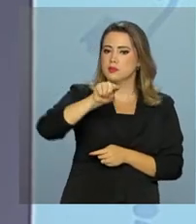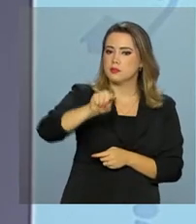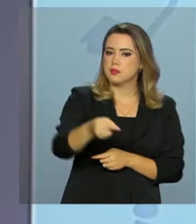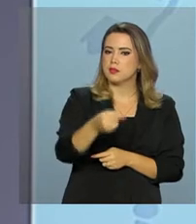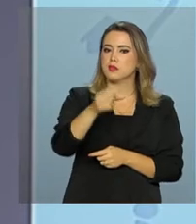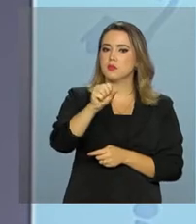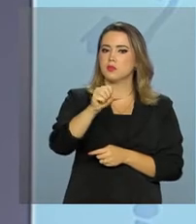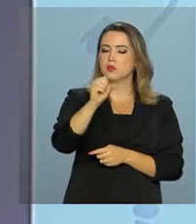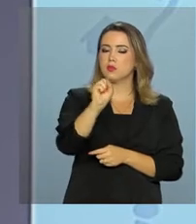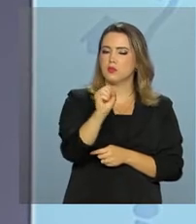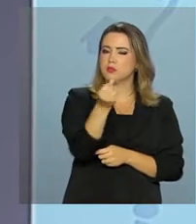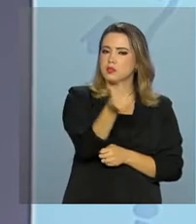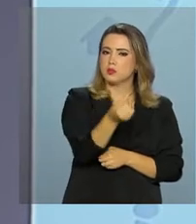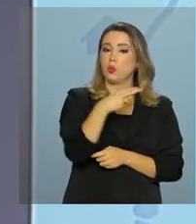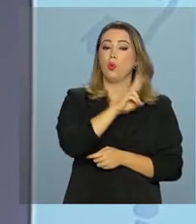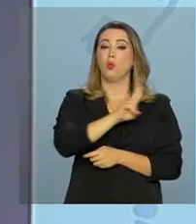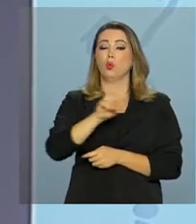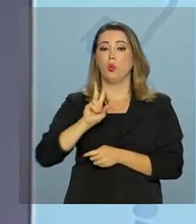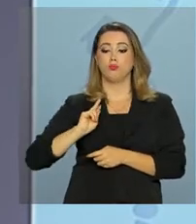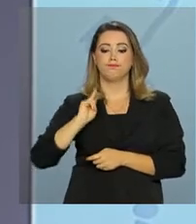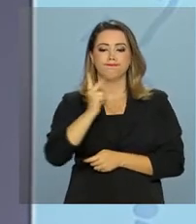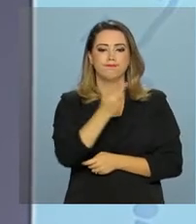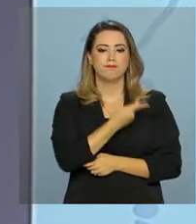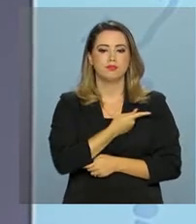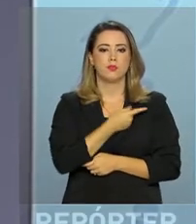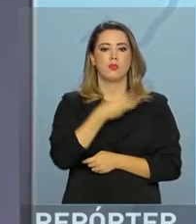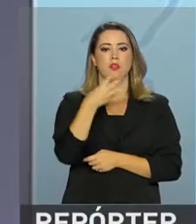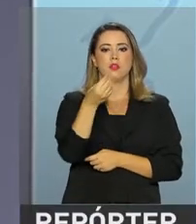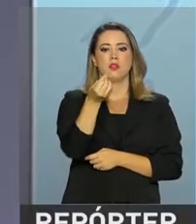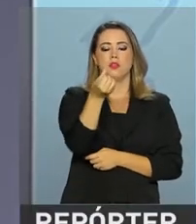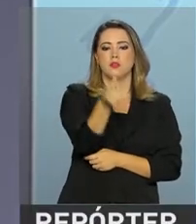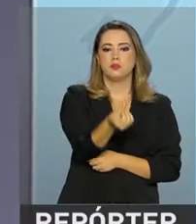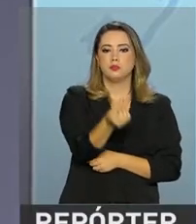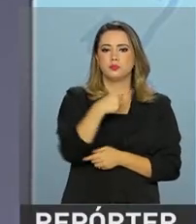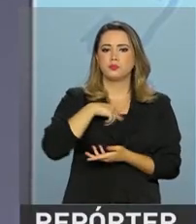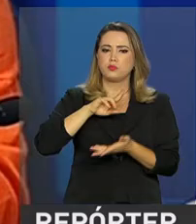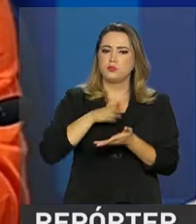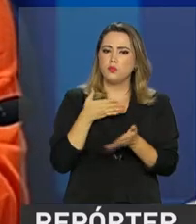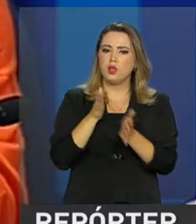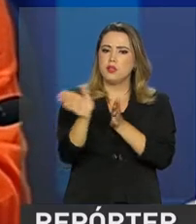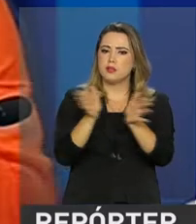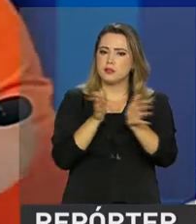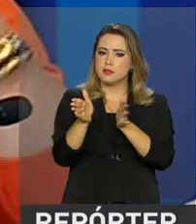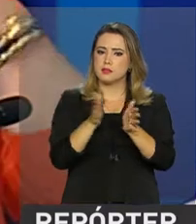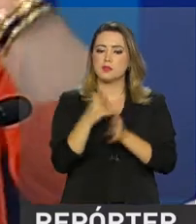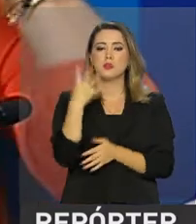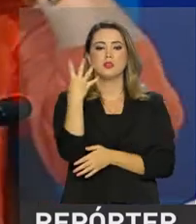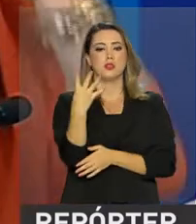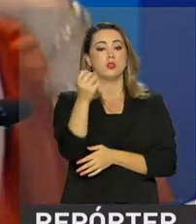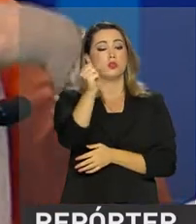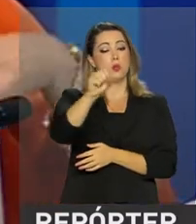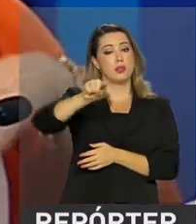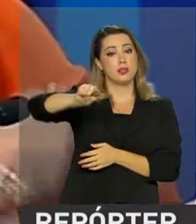16.786, os nomes sociais 306 e o recurso de acessibilidade